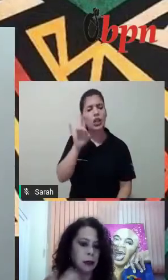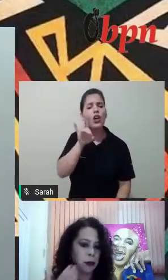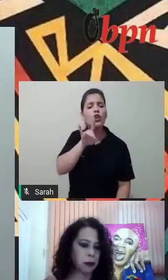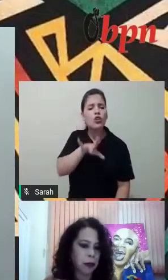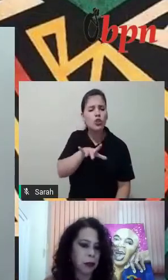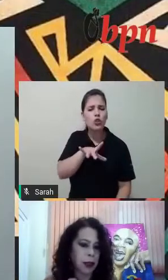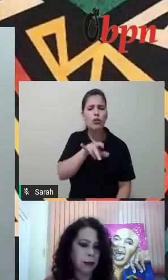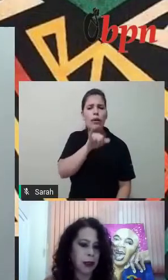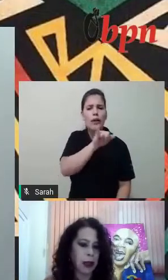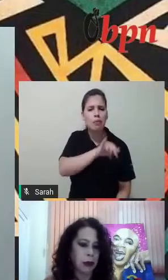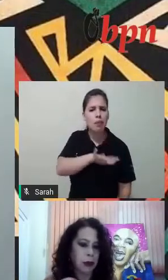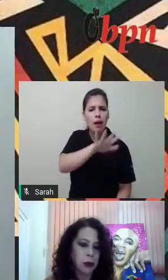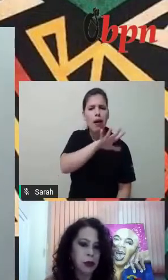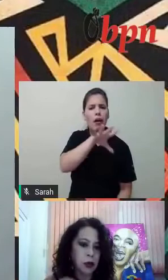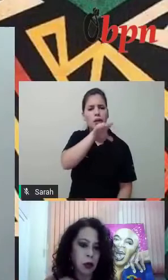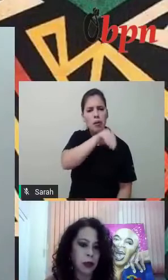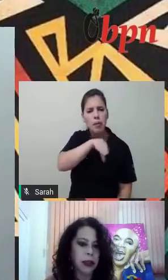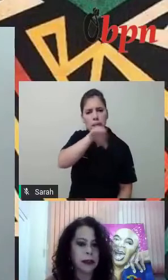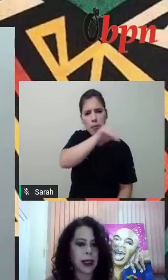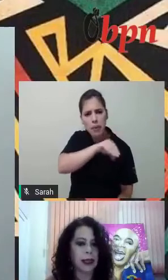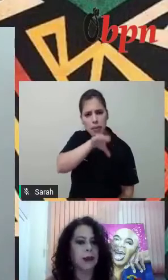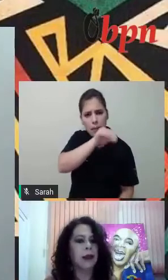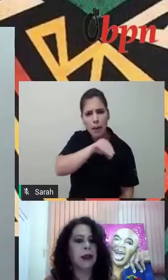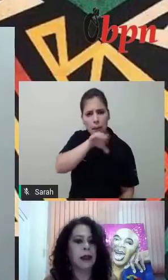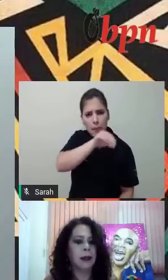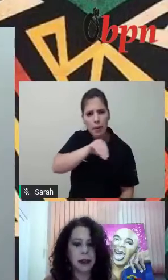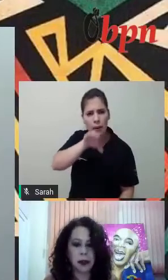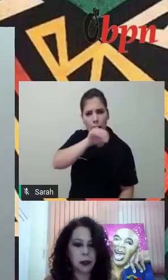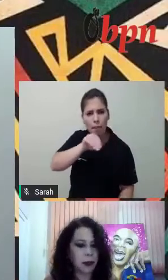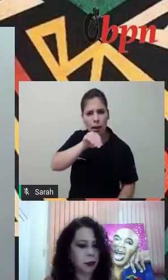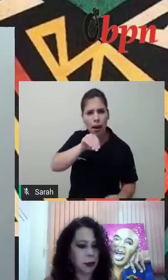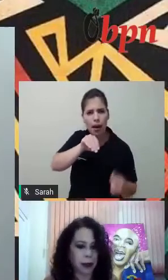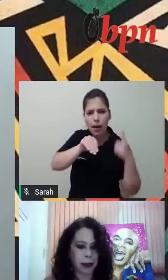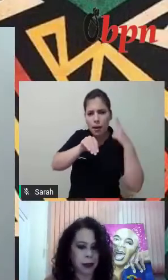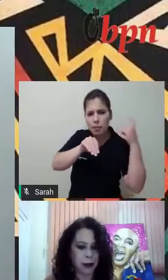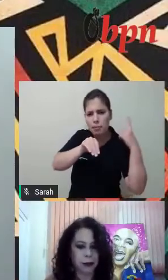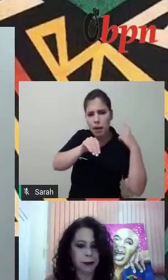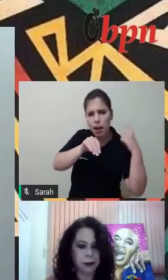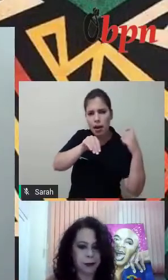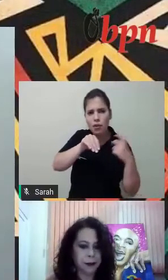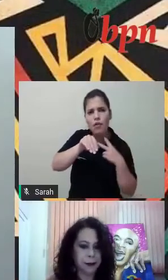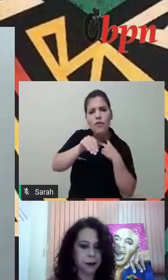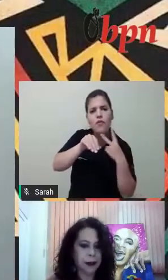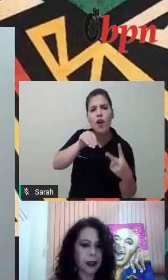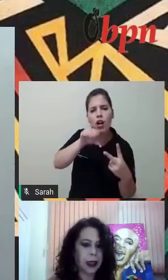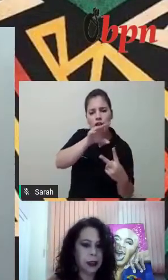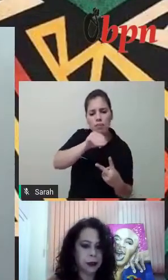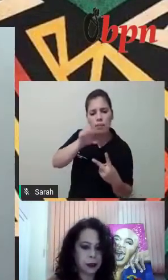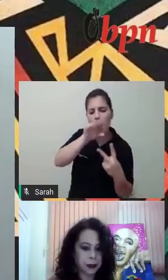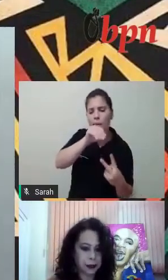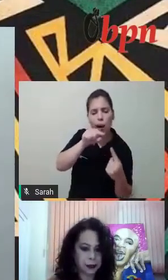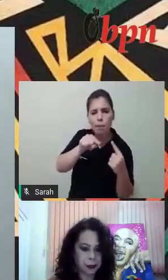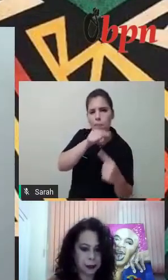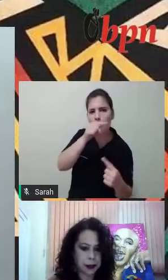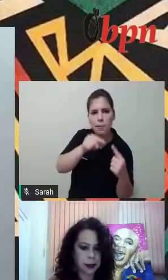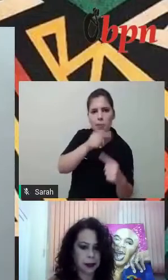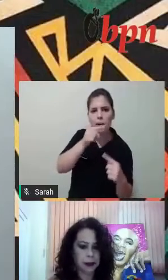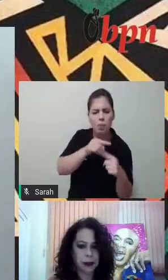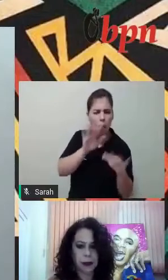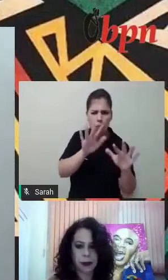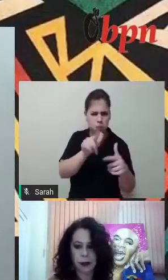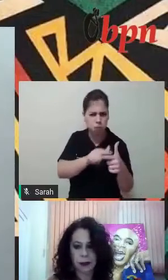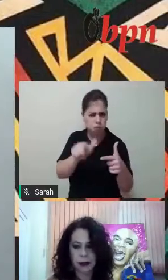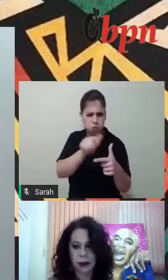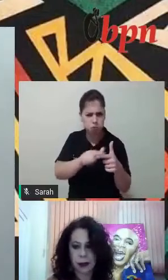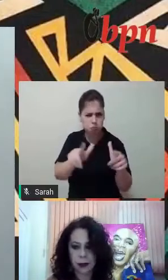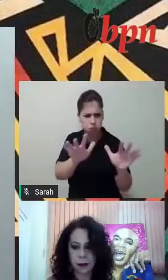entre, né, o teu movimento labial com o som que sai. É, mas isso não é problema. Tá legal.